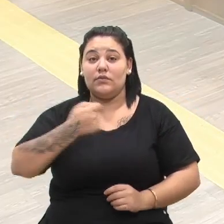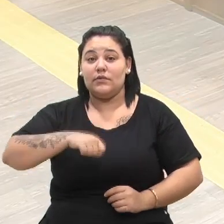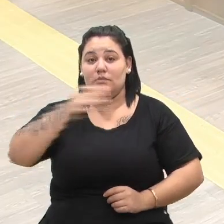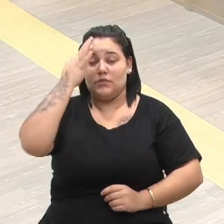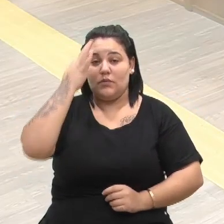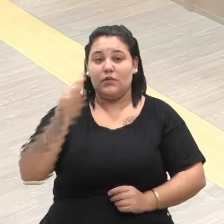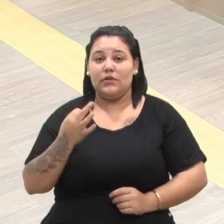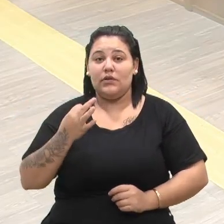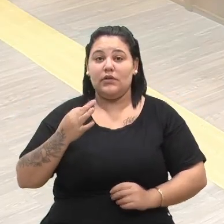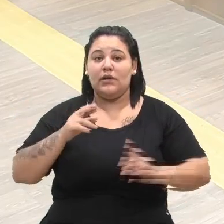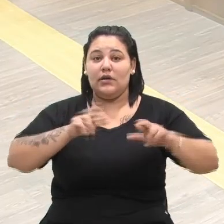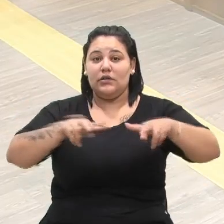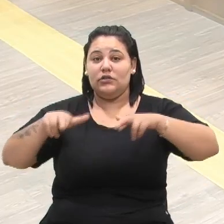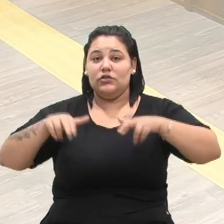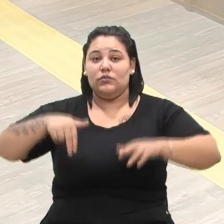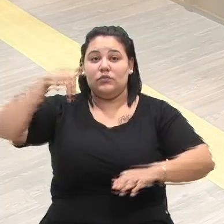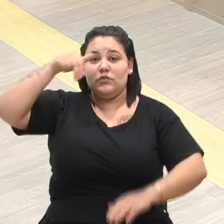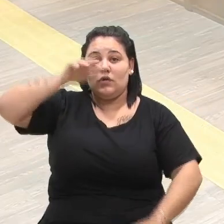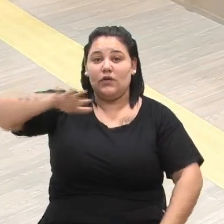região Nordeste aí